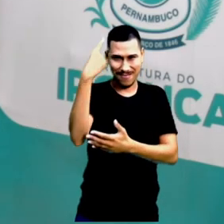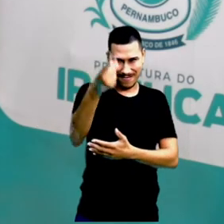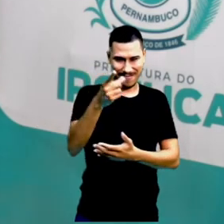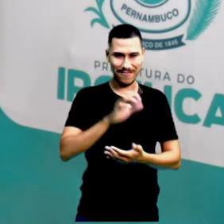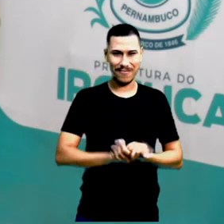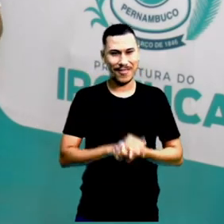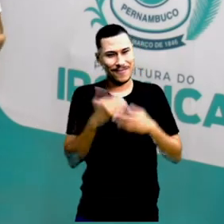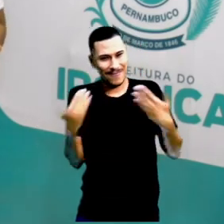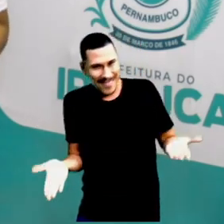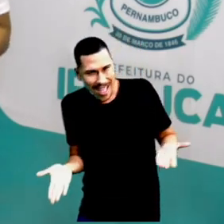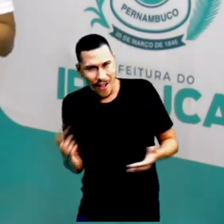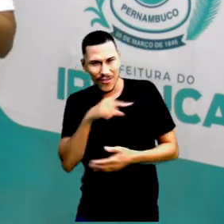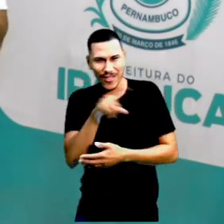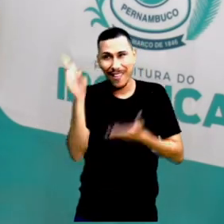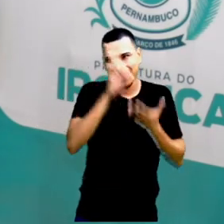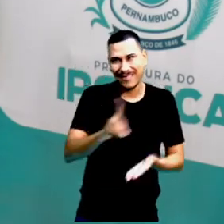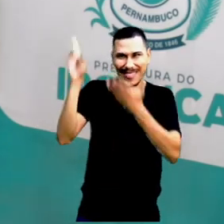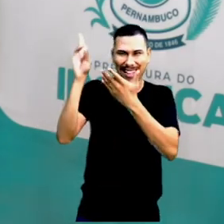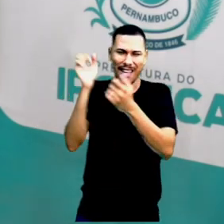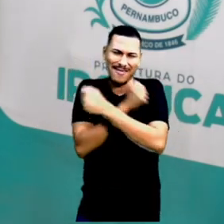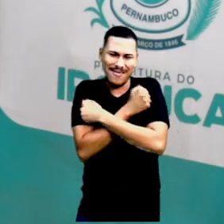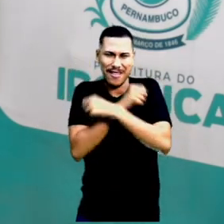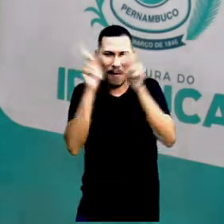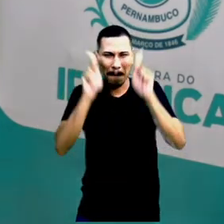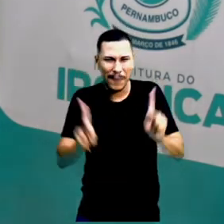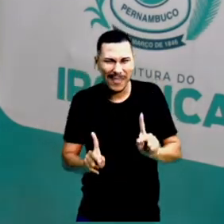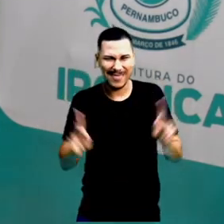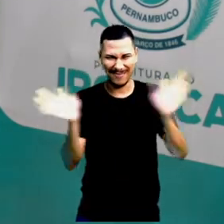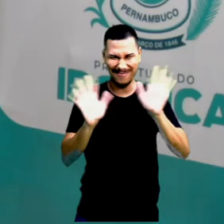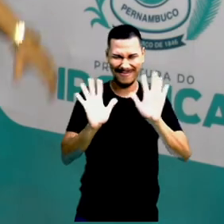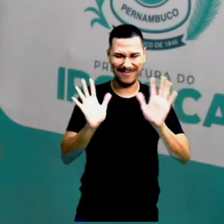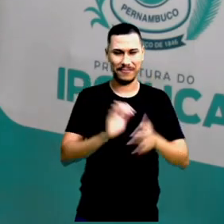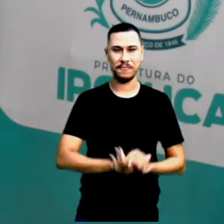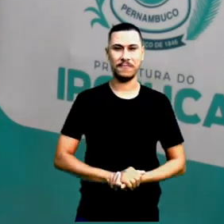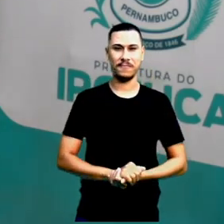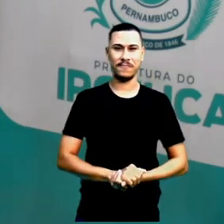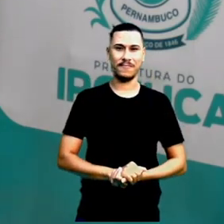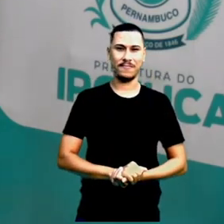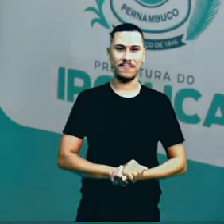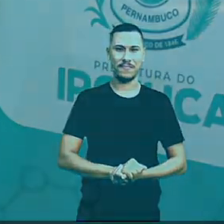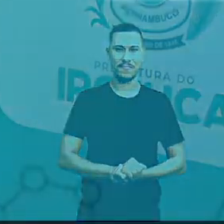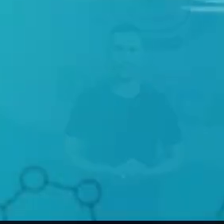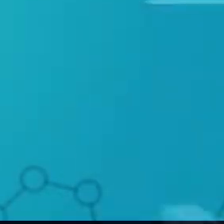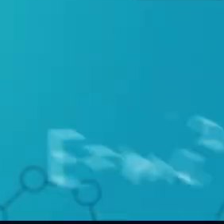aula. Então, fique com Deus, fique na paz e até mais.